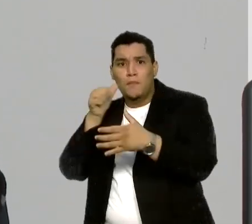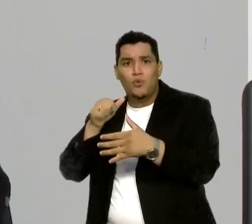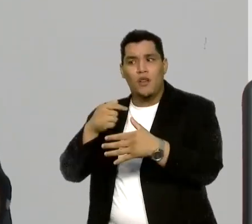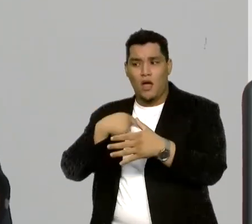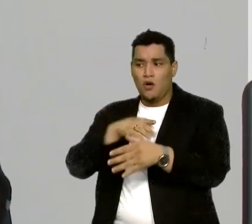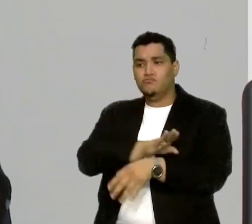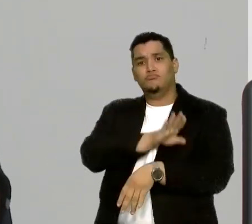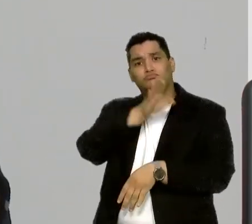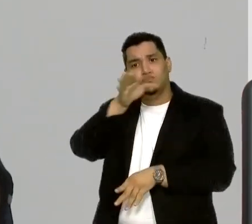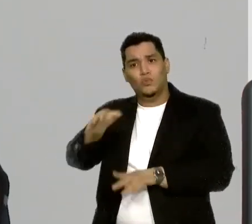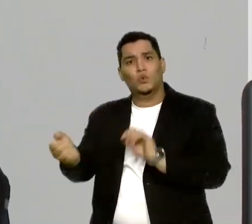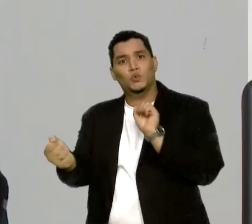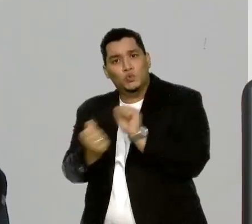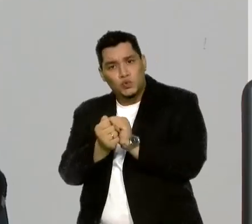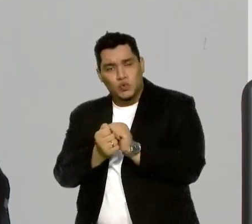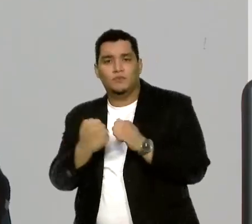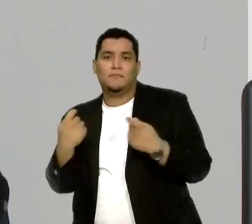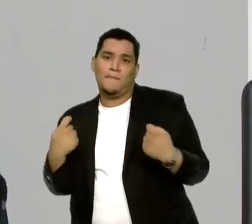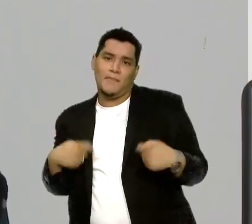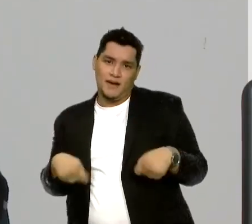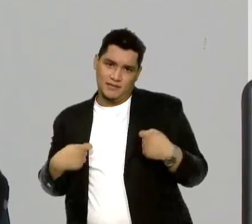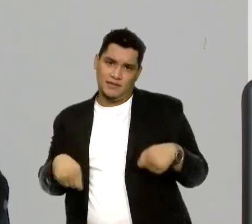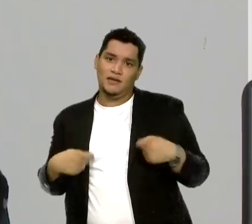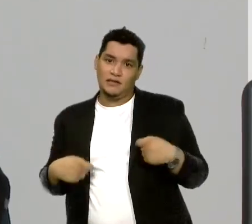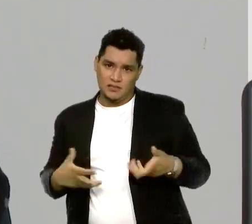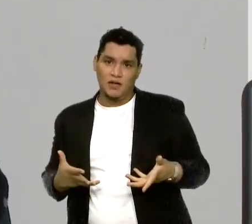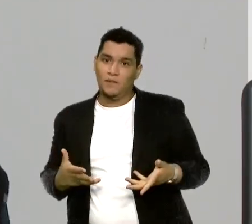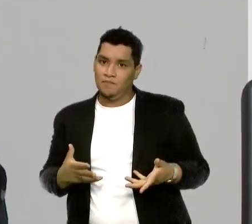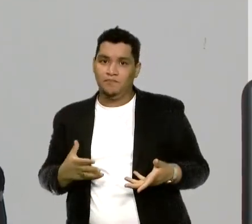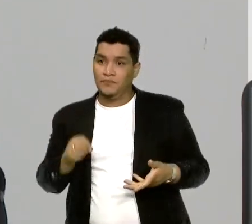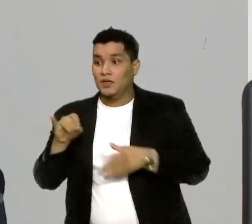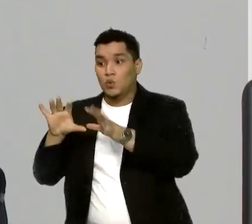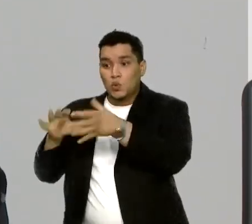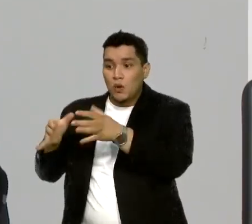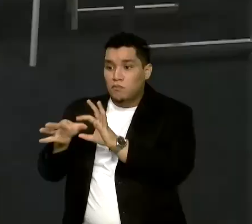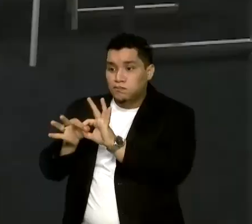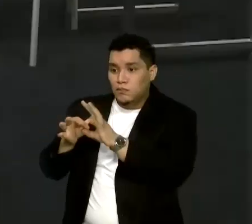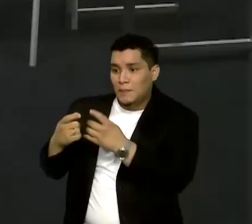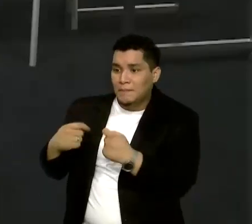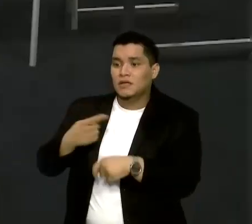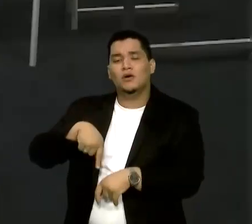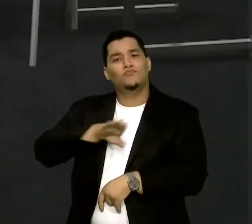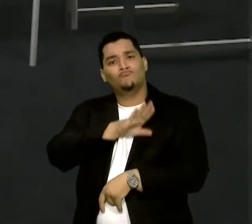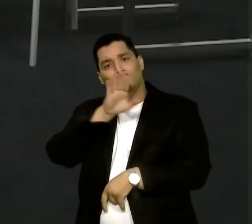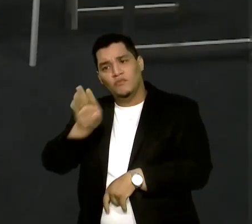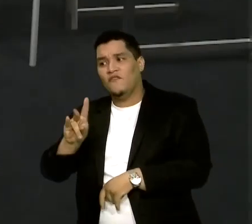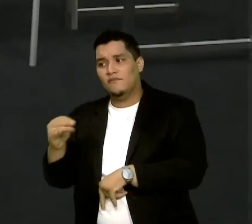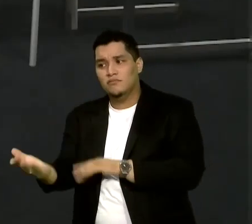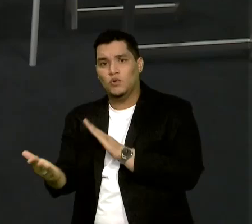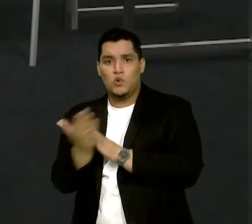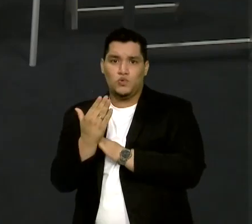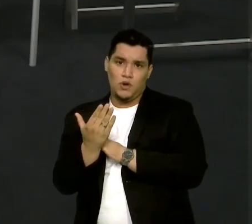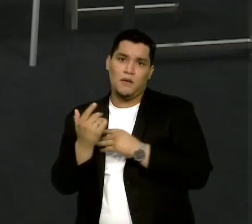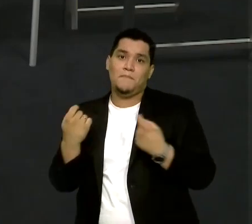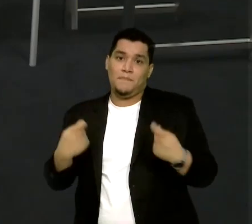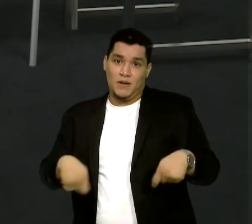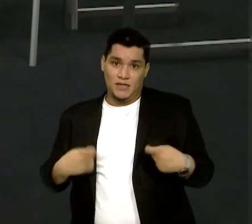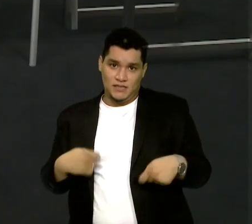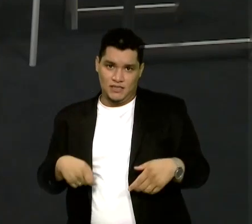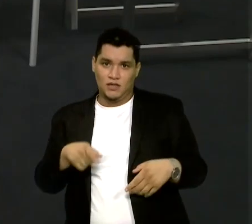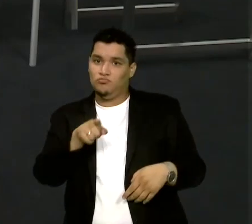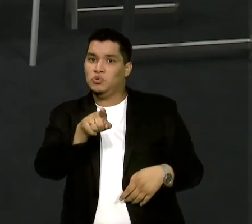difícil, vocês sozinha, busquem o coletivo de alguém, de alguma mulher para que venha ajudar. Sempre tem